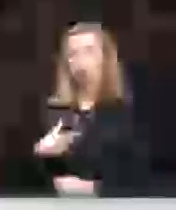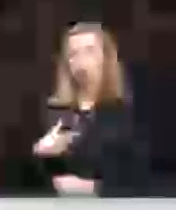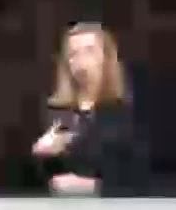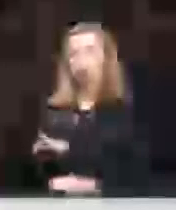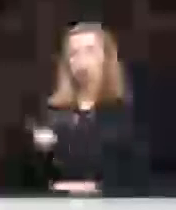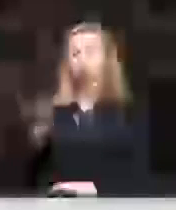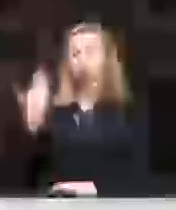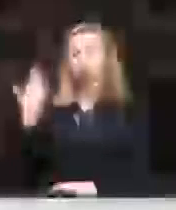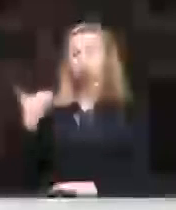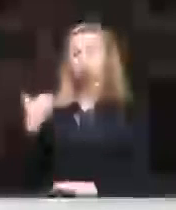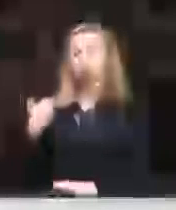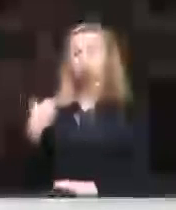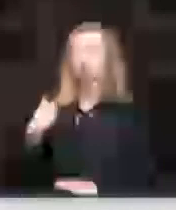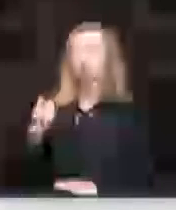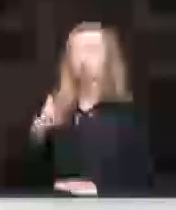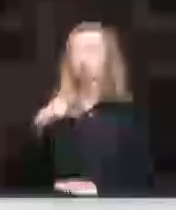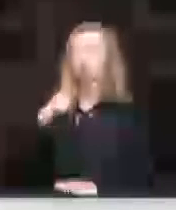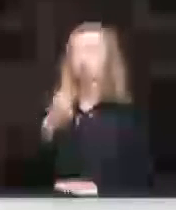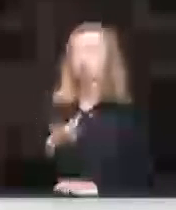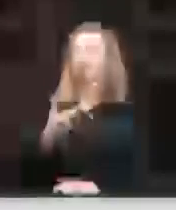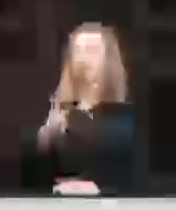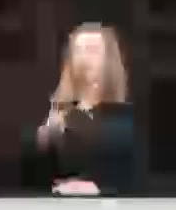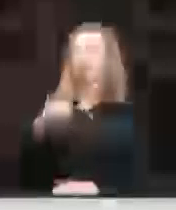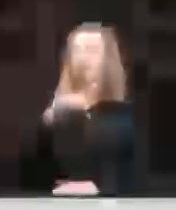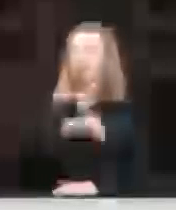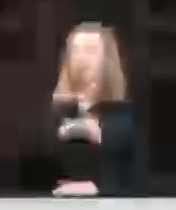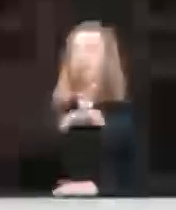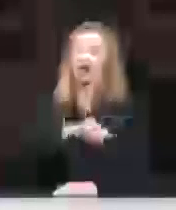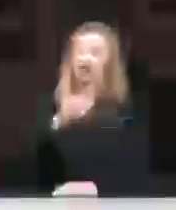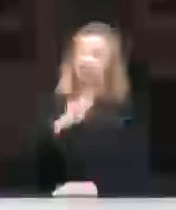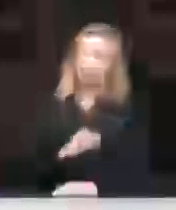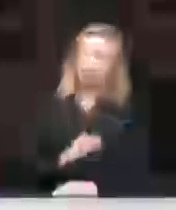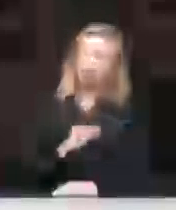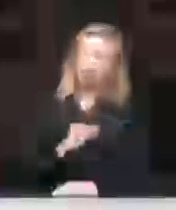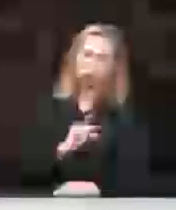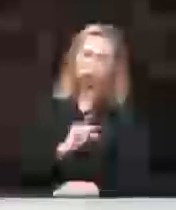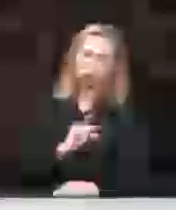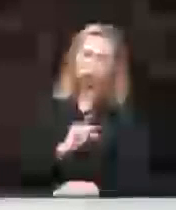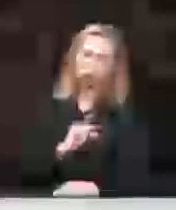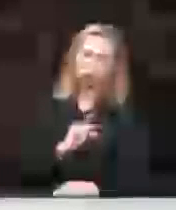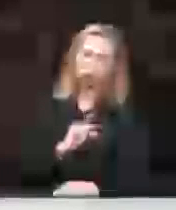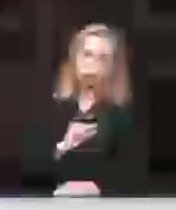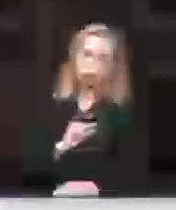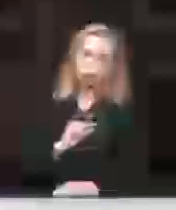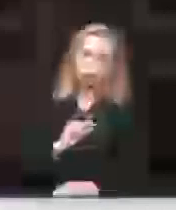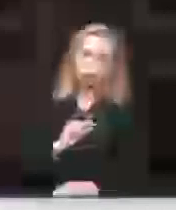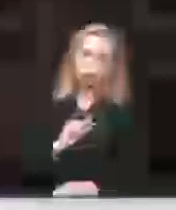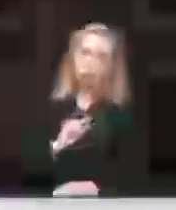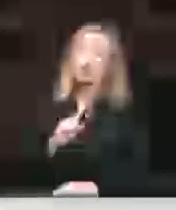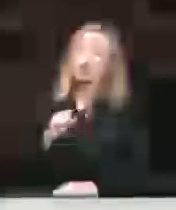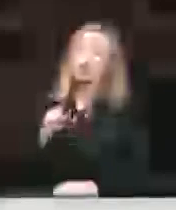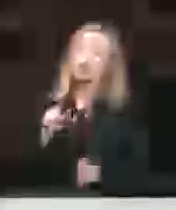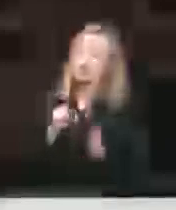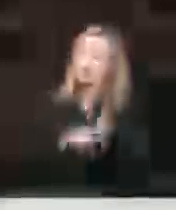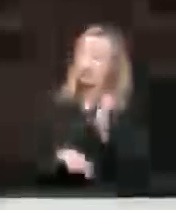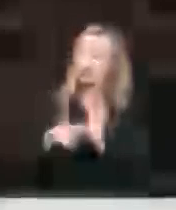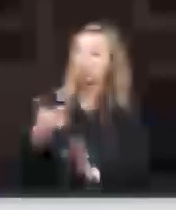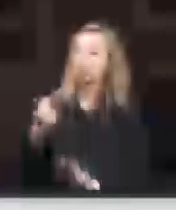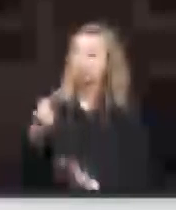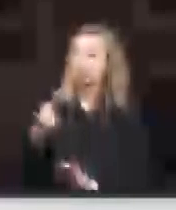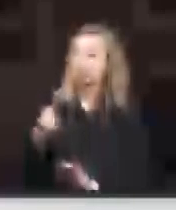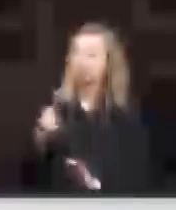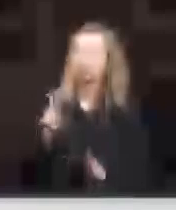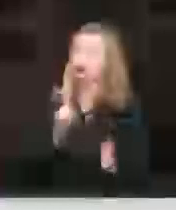da Previdência para 10 salários mínimos. Depois 5 salários mínimos. Vem